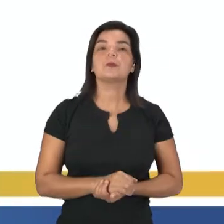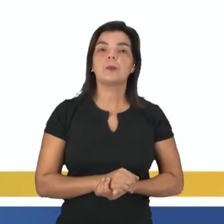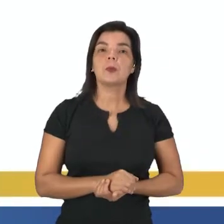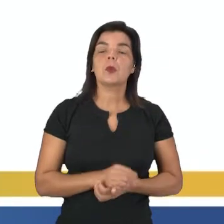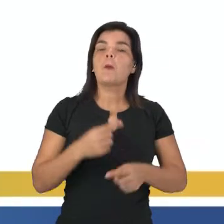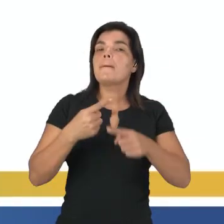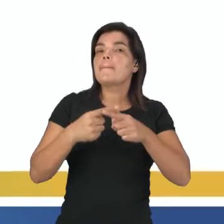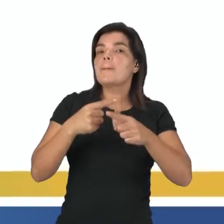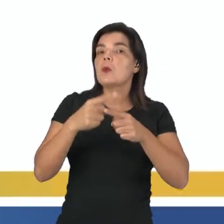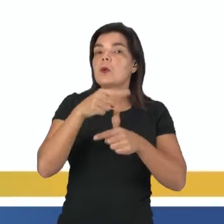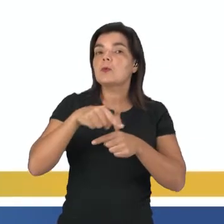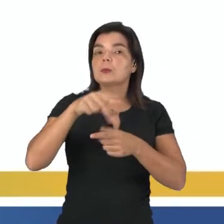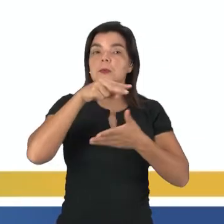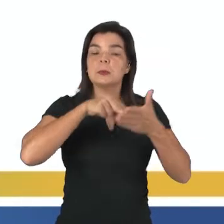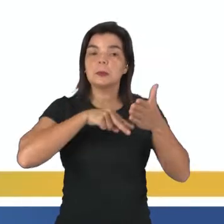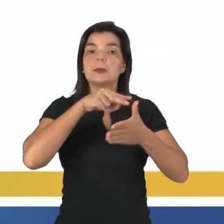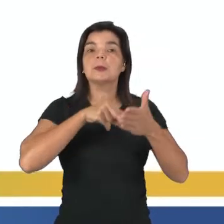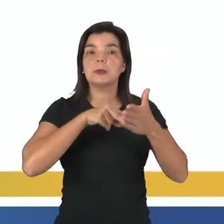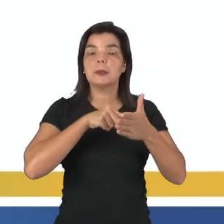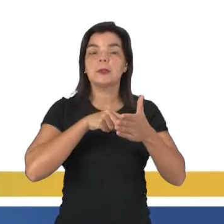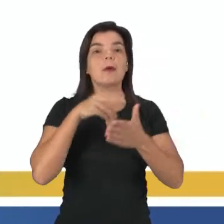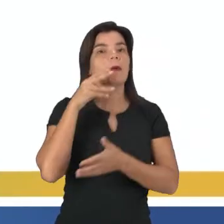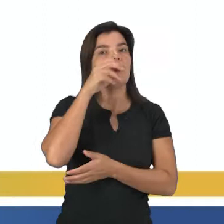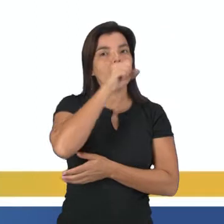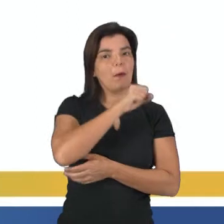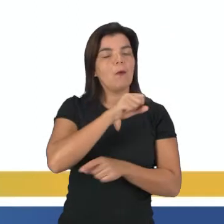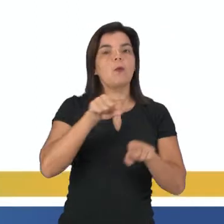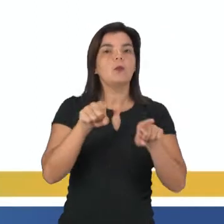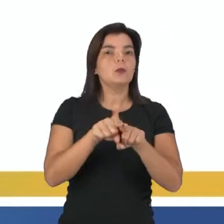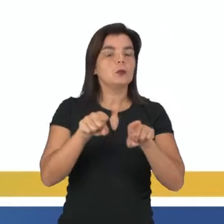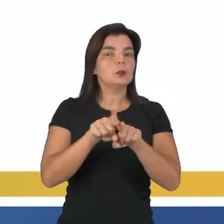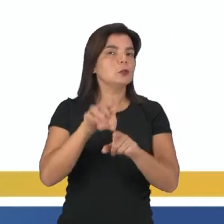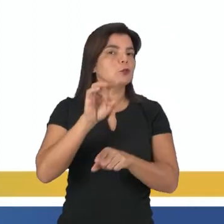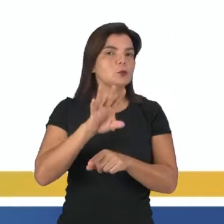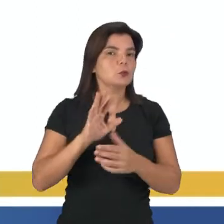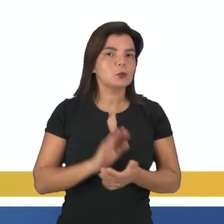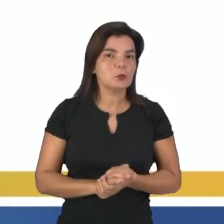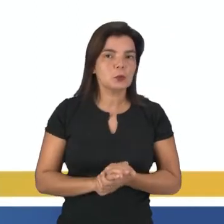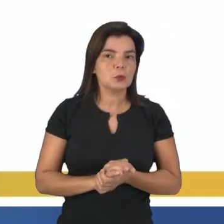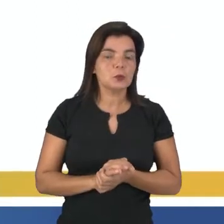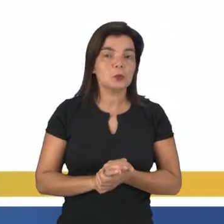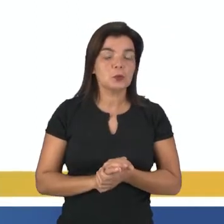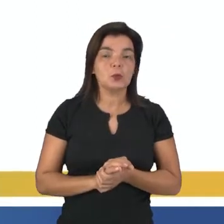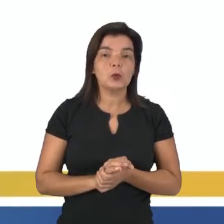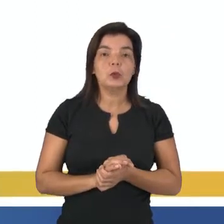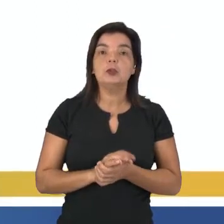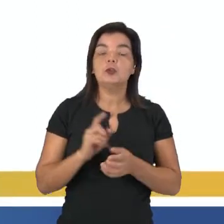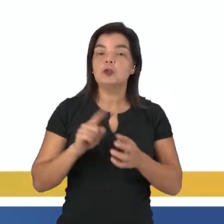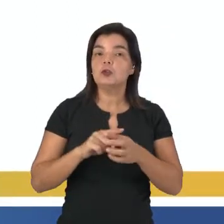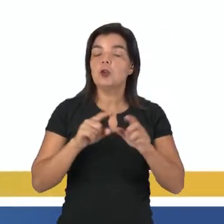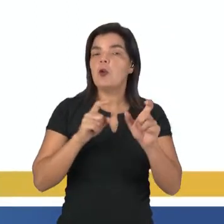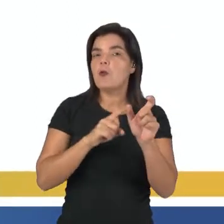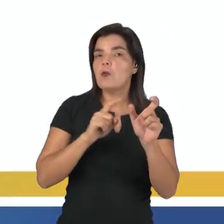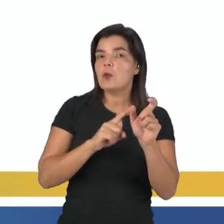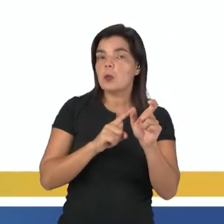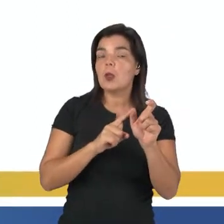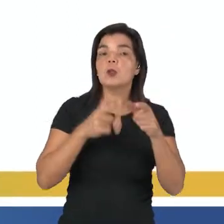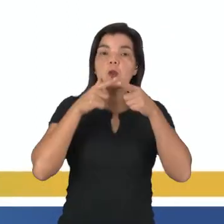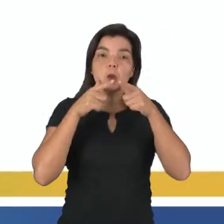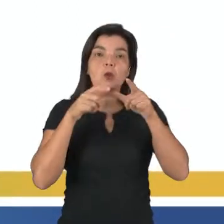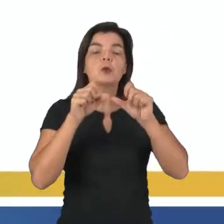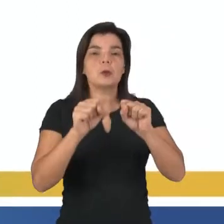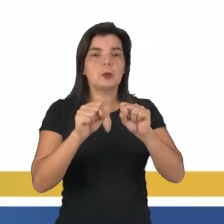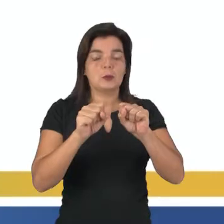Do porquê você está lendo, né? Automaticamente ela não vai ser só o quê? Só uma questão de decodificar os símbolos linguísticos,